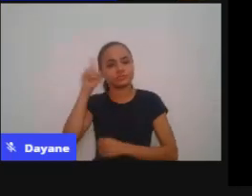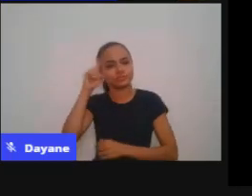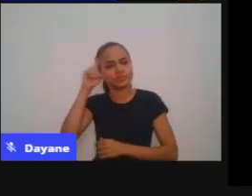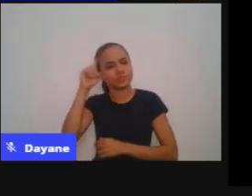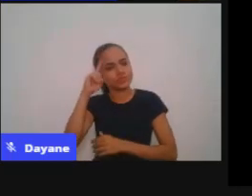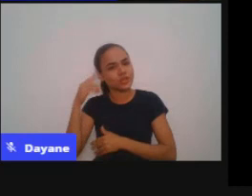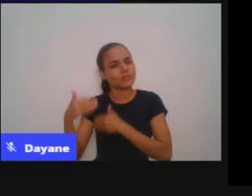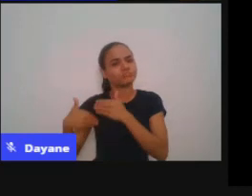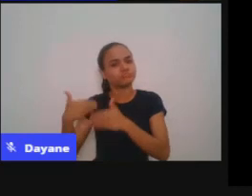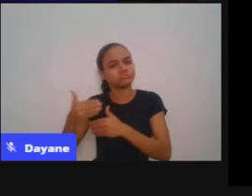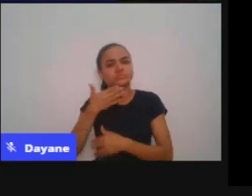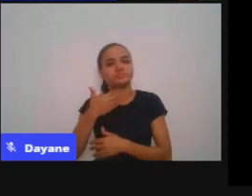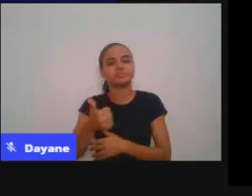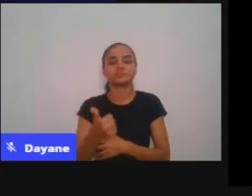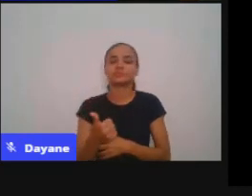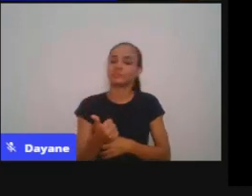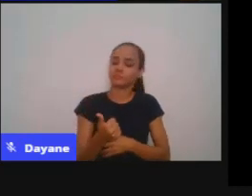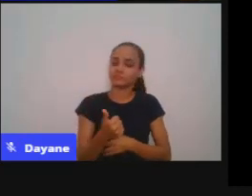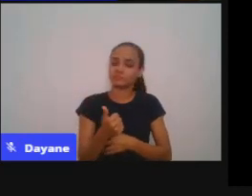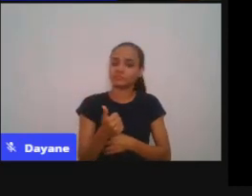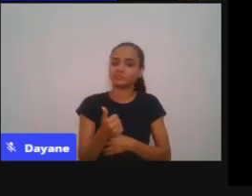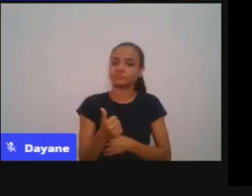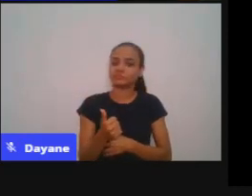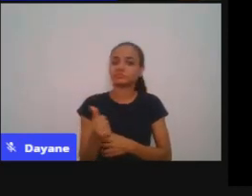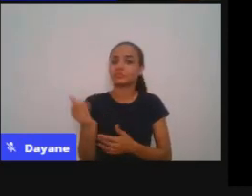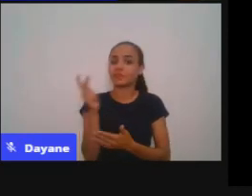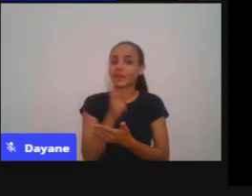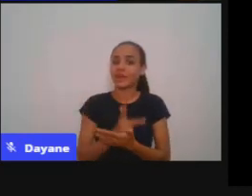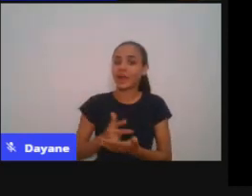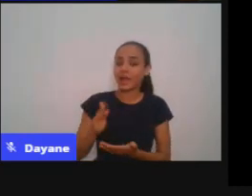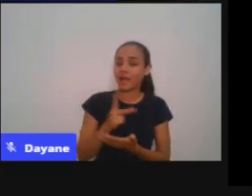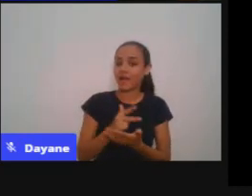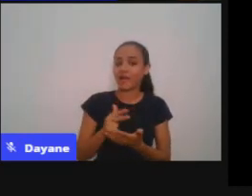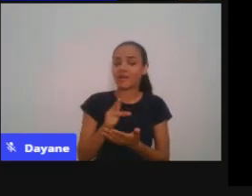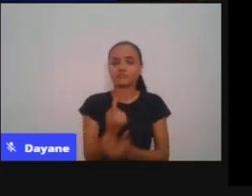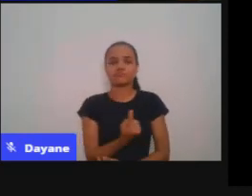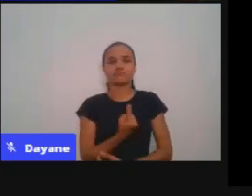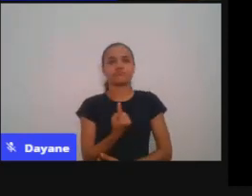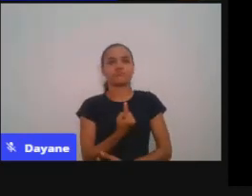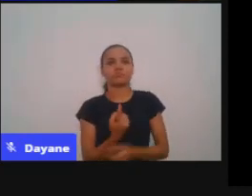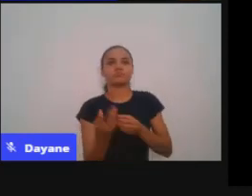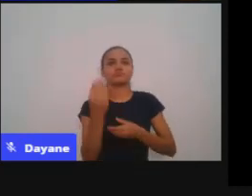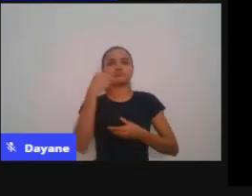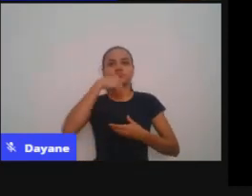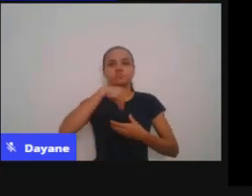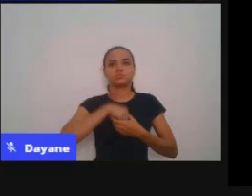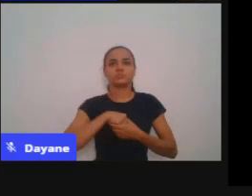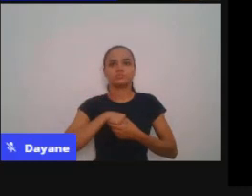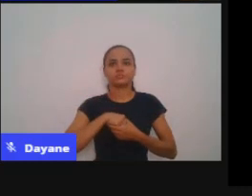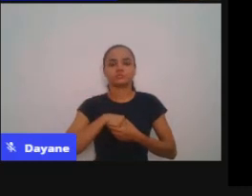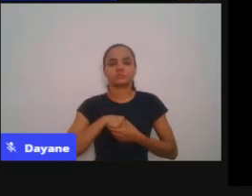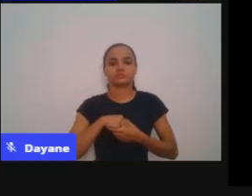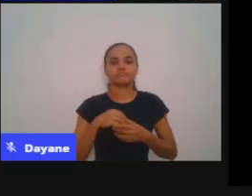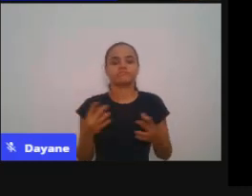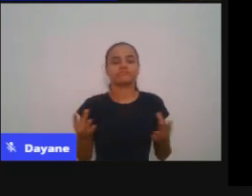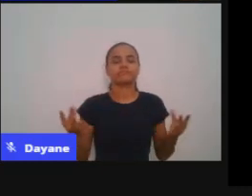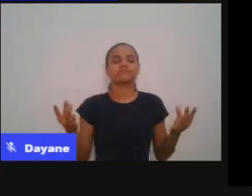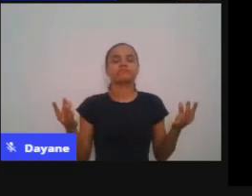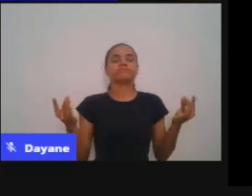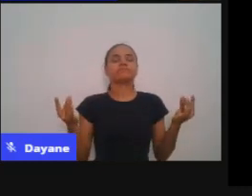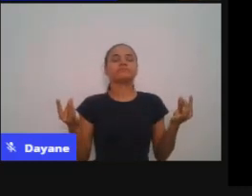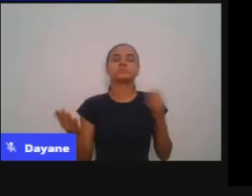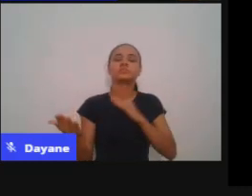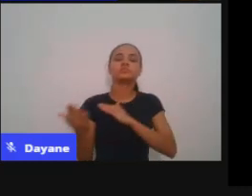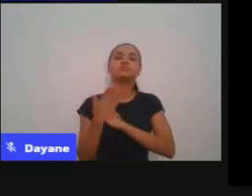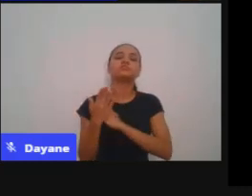se isolar, de entrar no próprio íntimo, de buscar ajuda na meditação, de deliberadamente não